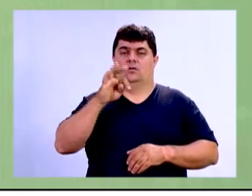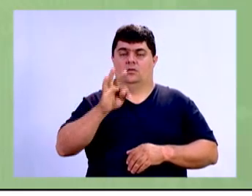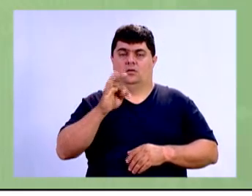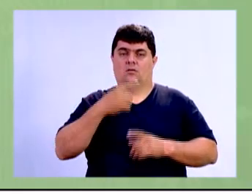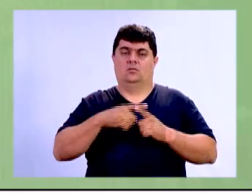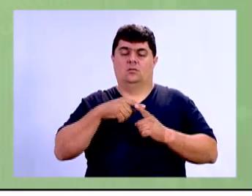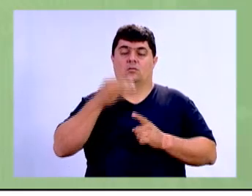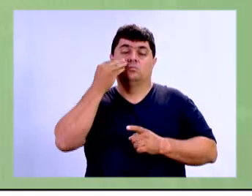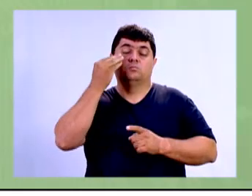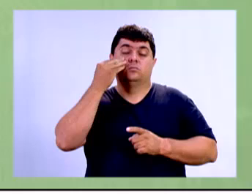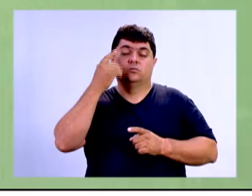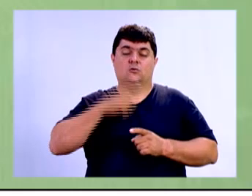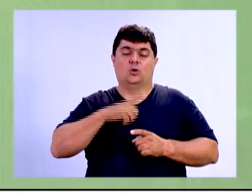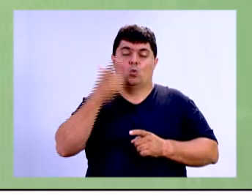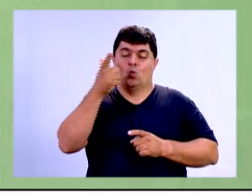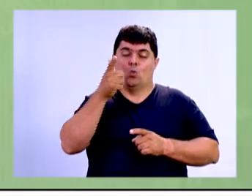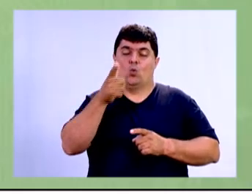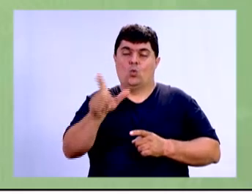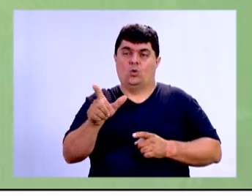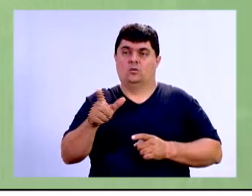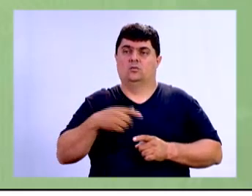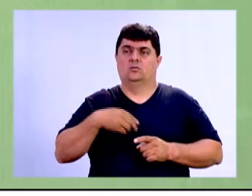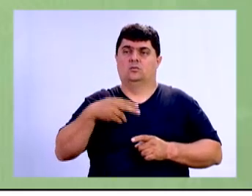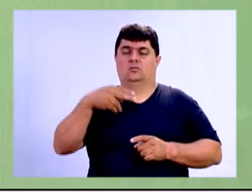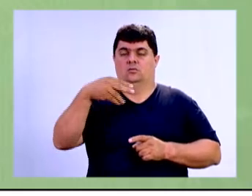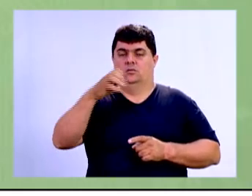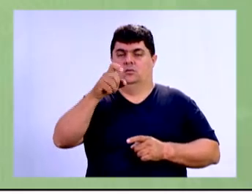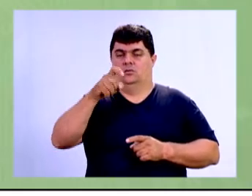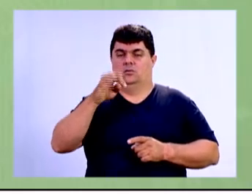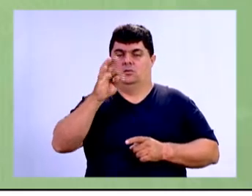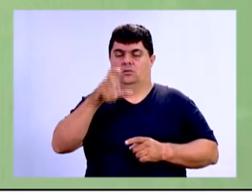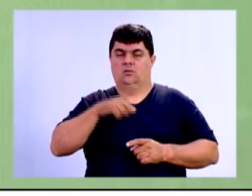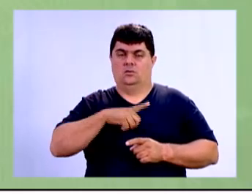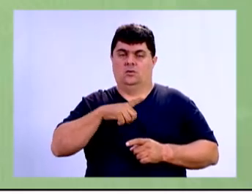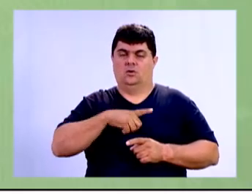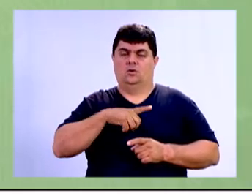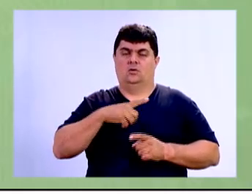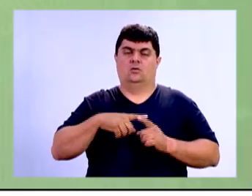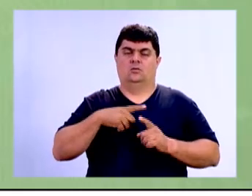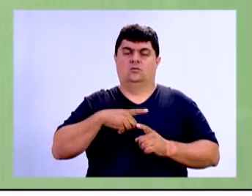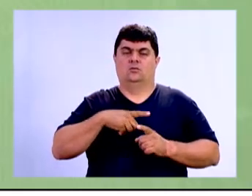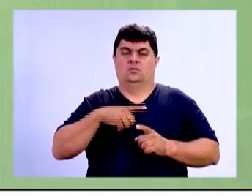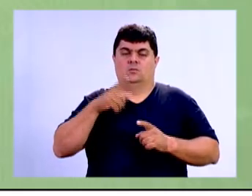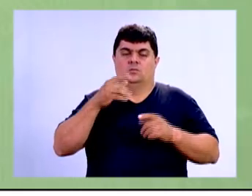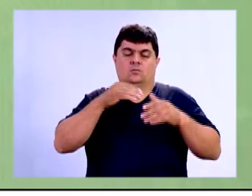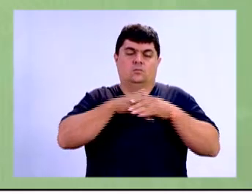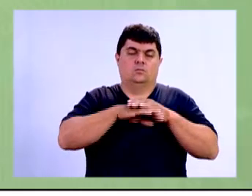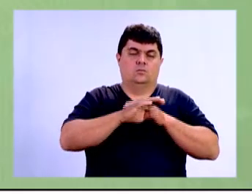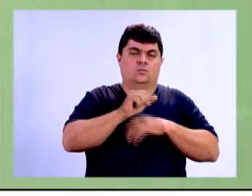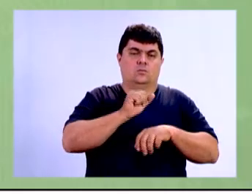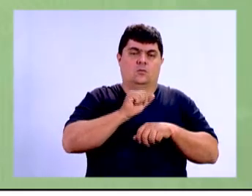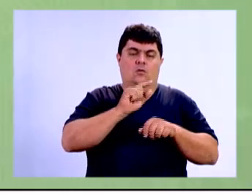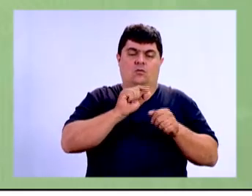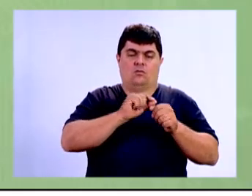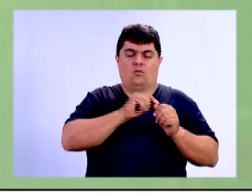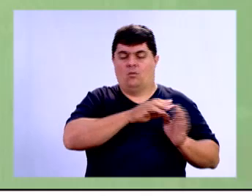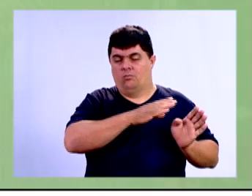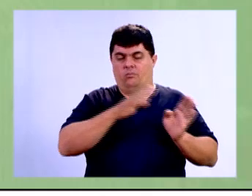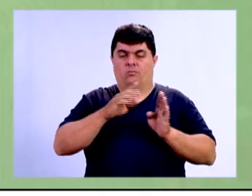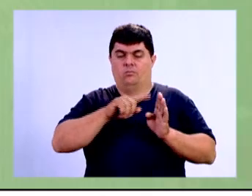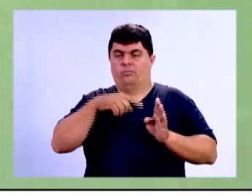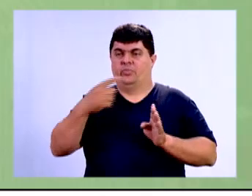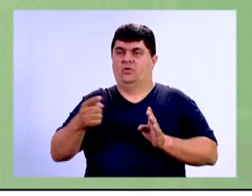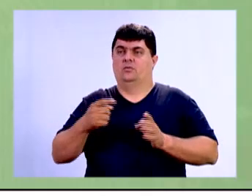próximo elemento da lista. O next, ele obtém o elemento sobre o iterator e avança para o próximo